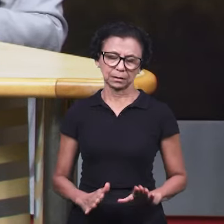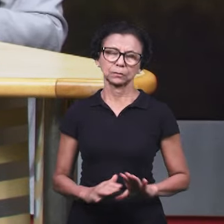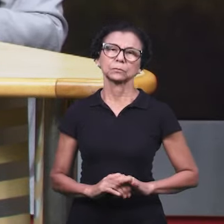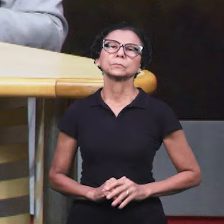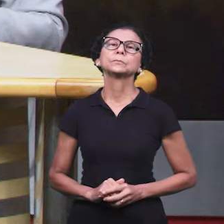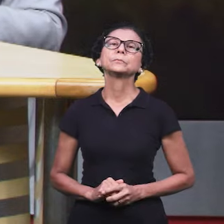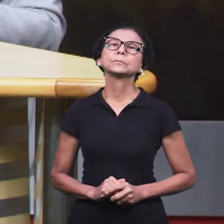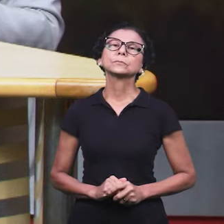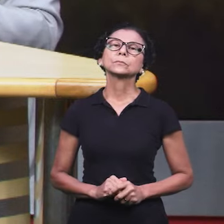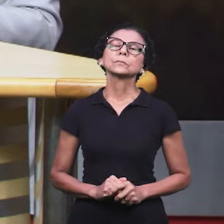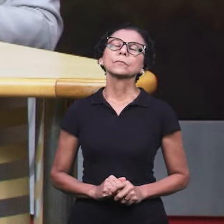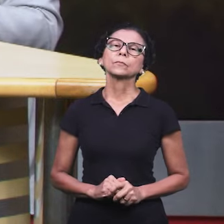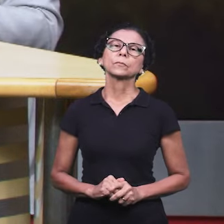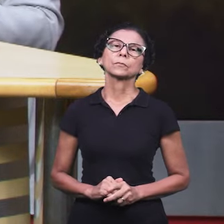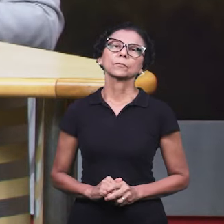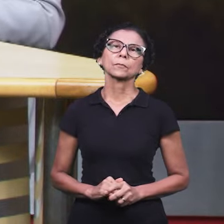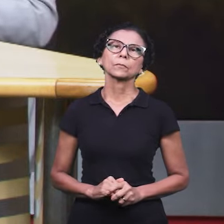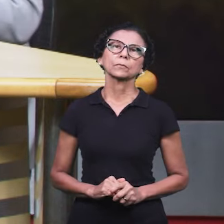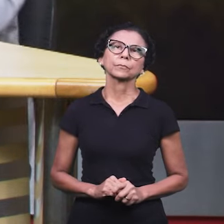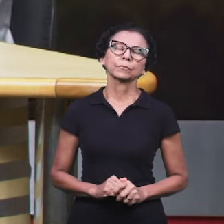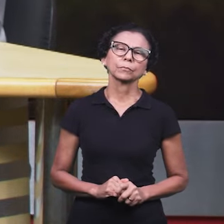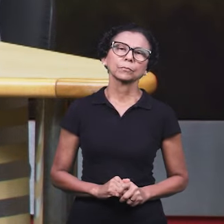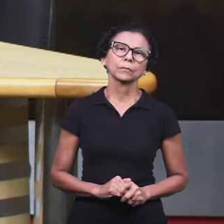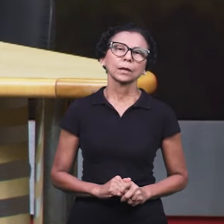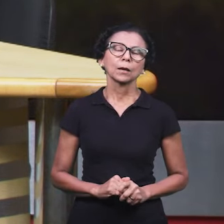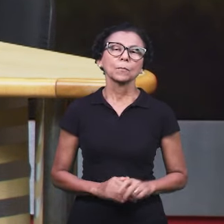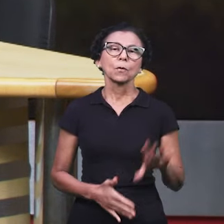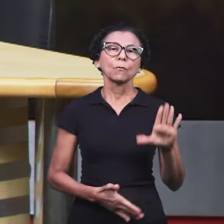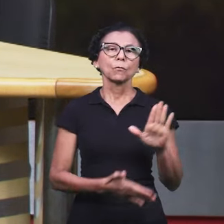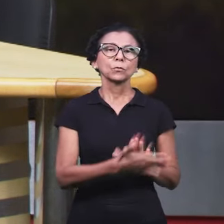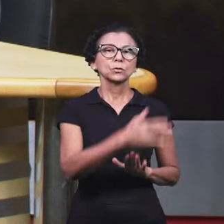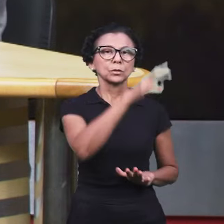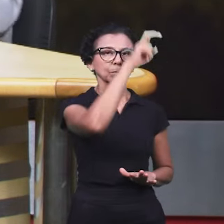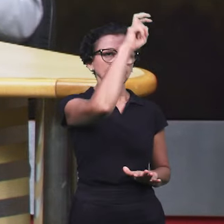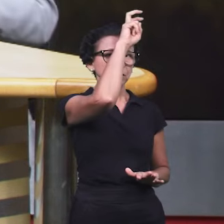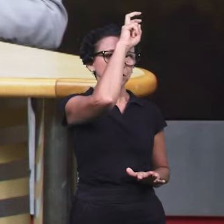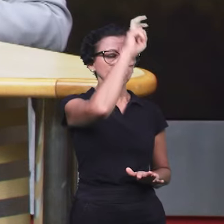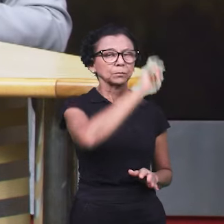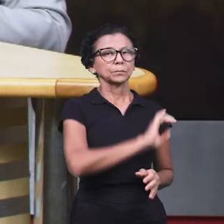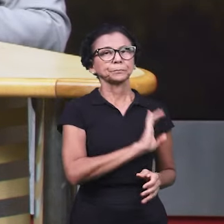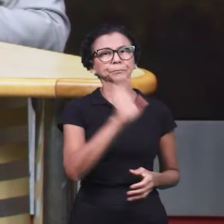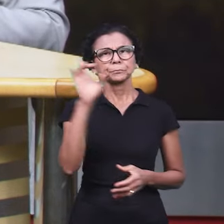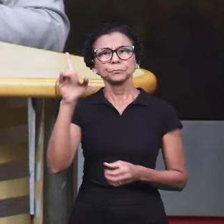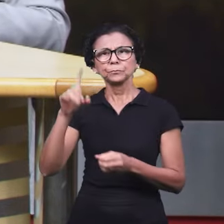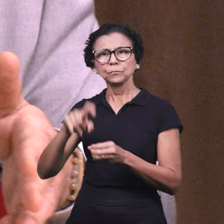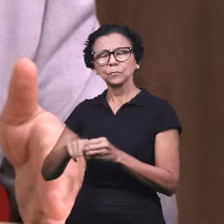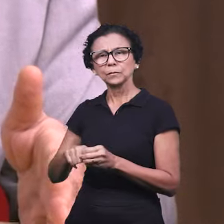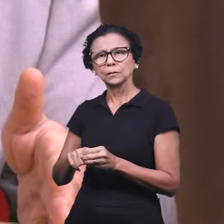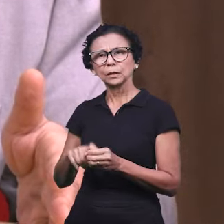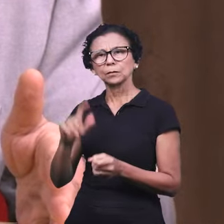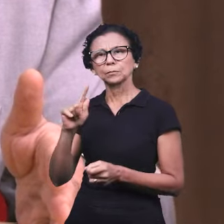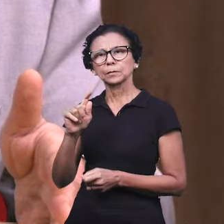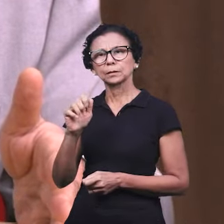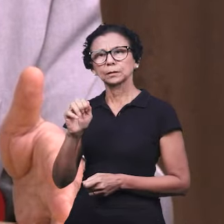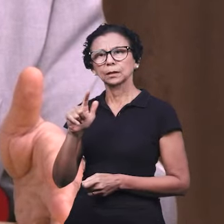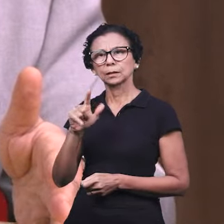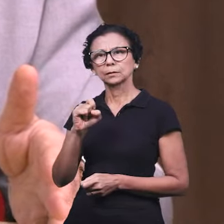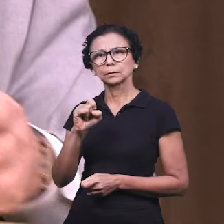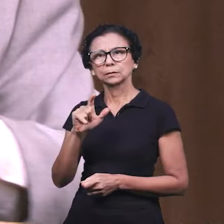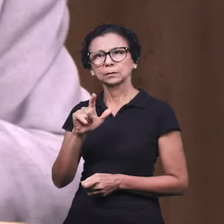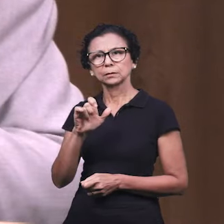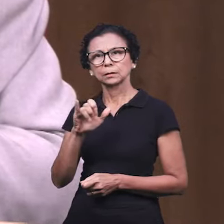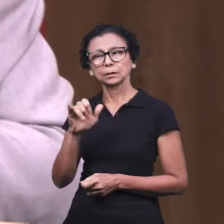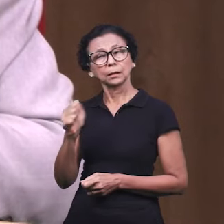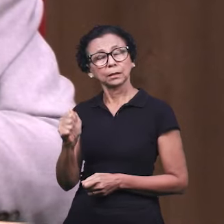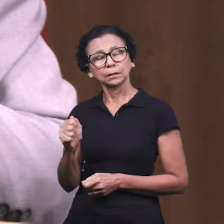para uma família foram a Belém Jesus nasceu eles fugiram pro Egito voltar paraa Galileia né é uma família até que